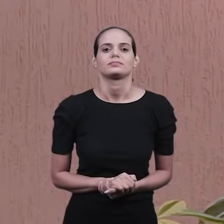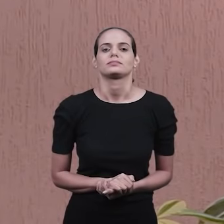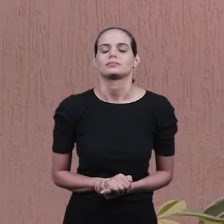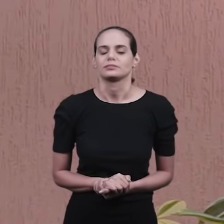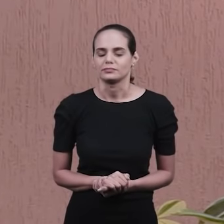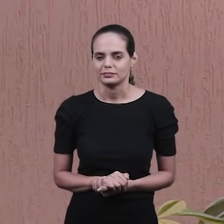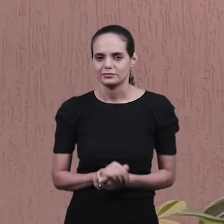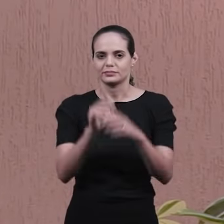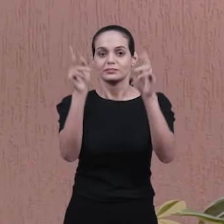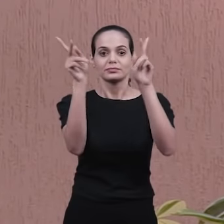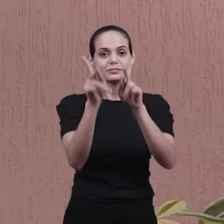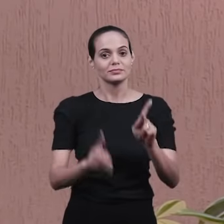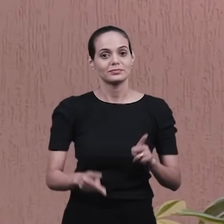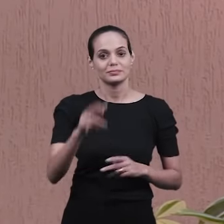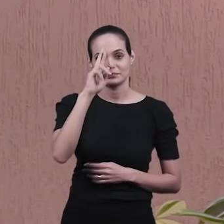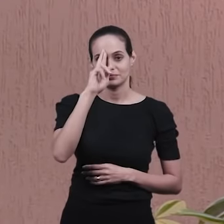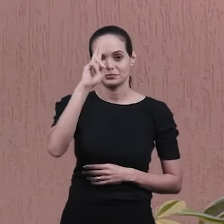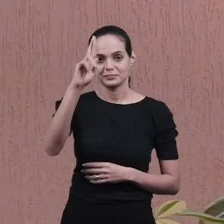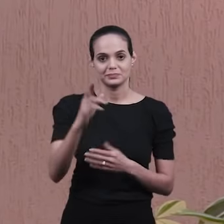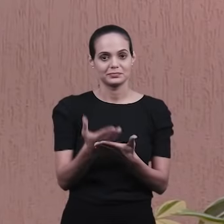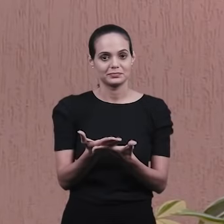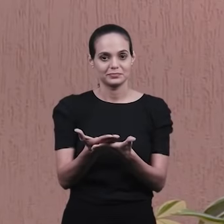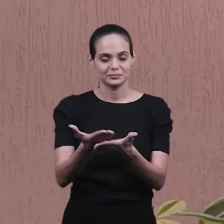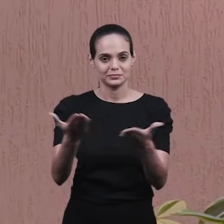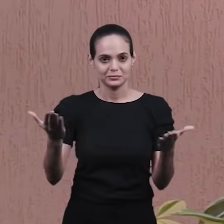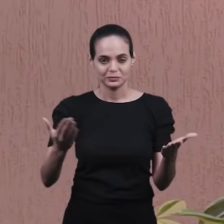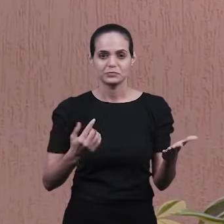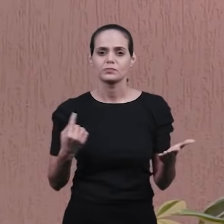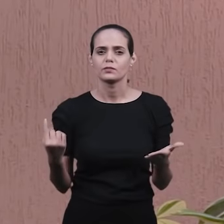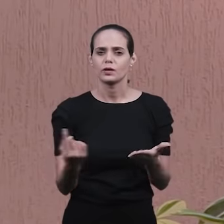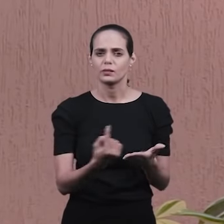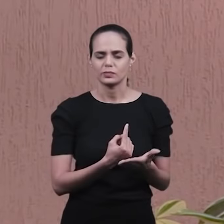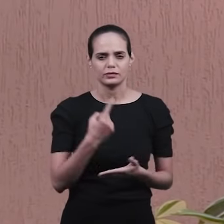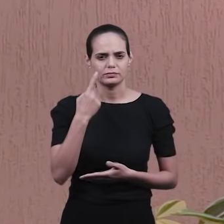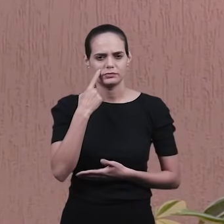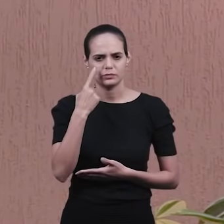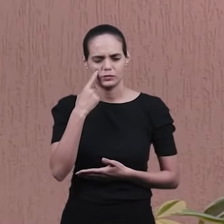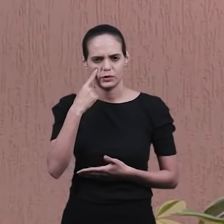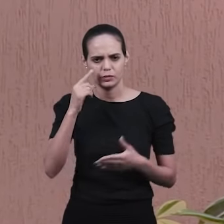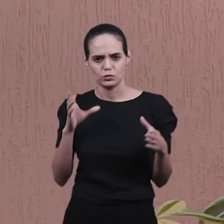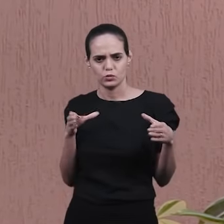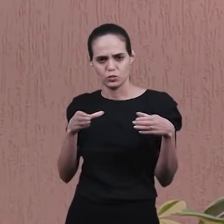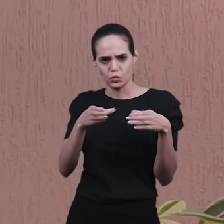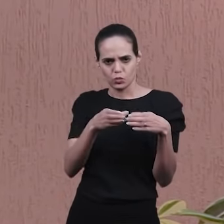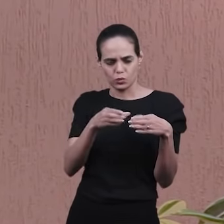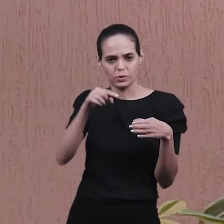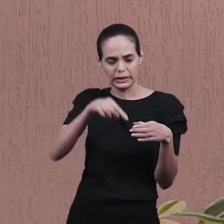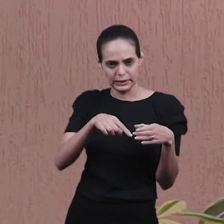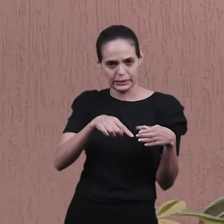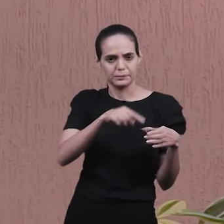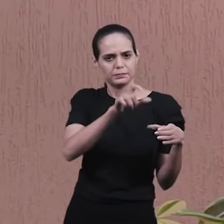A paz do Senhor, irmãos. Nós vimos um grupo até então que necessita de